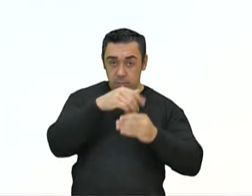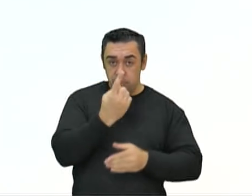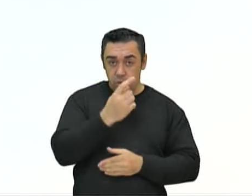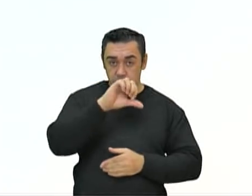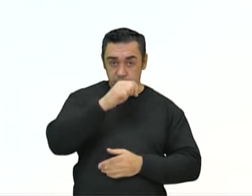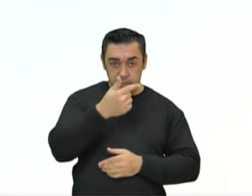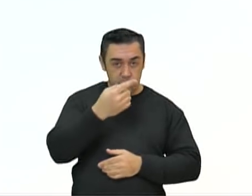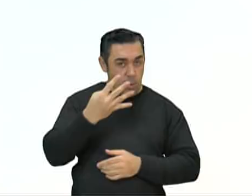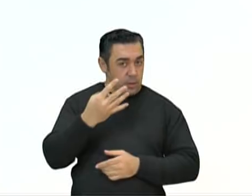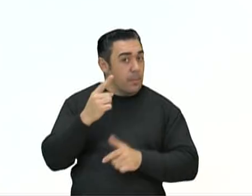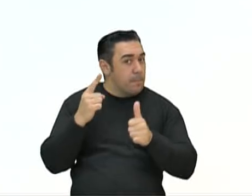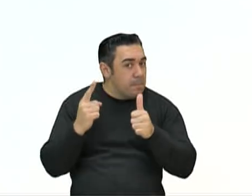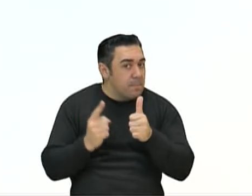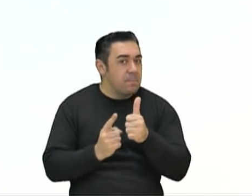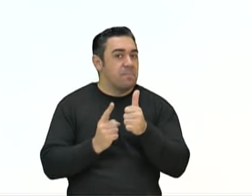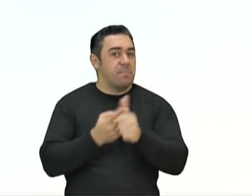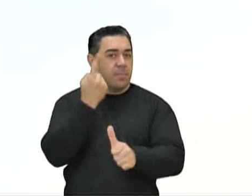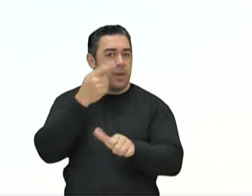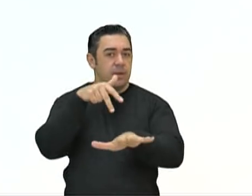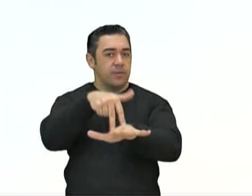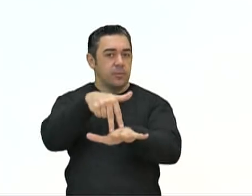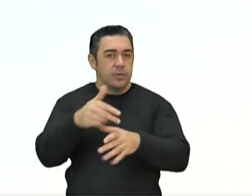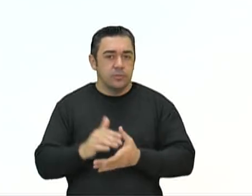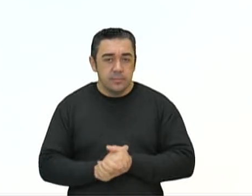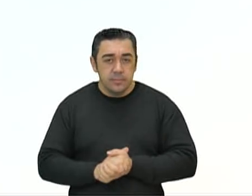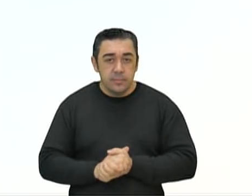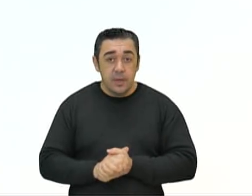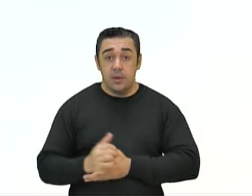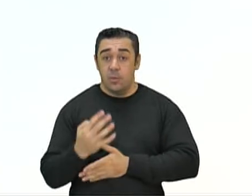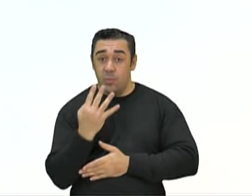a primeira que eles disputaram efetivamente, para